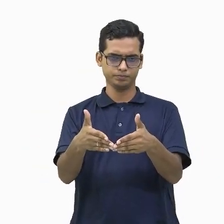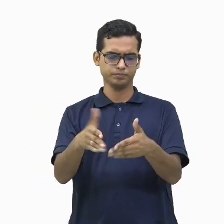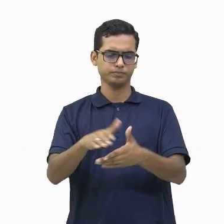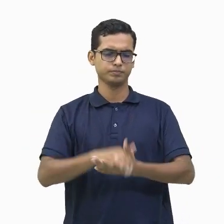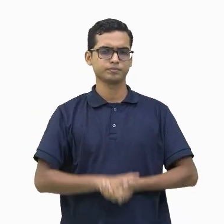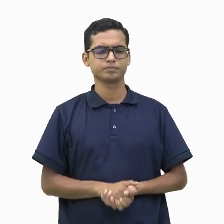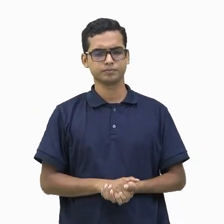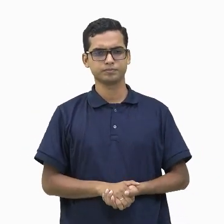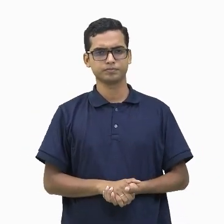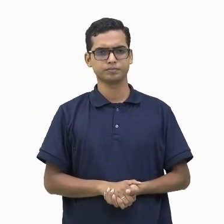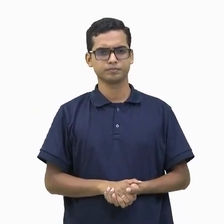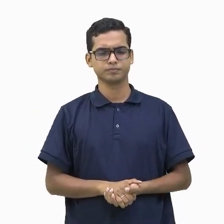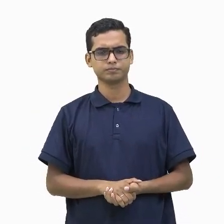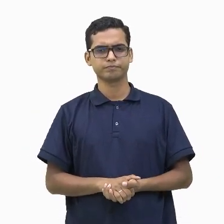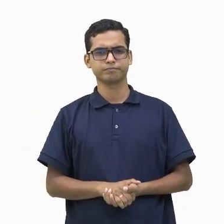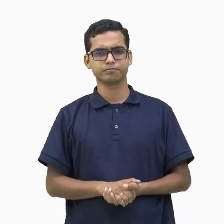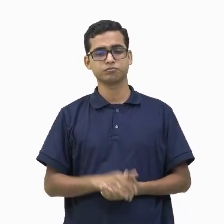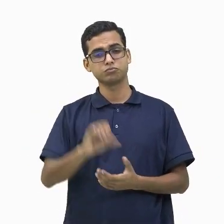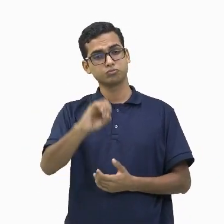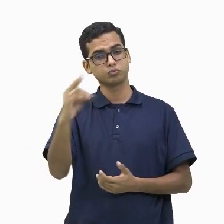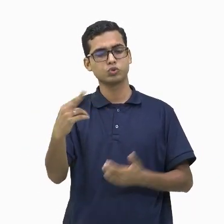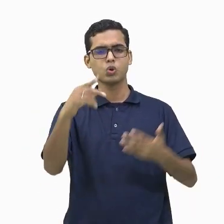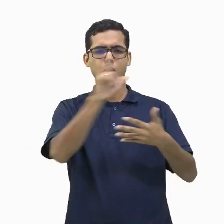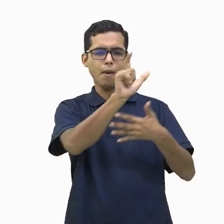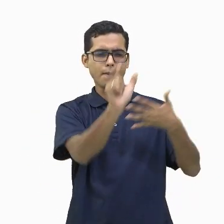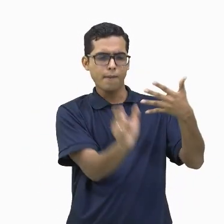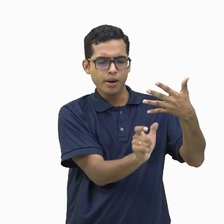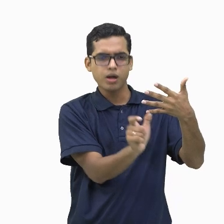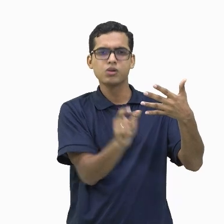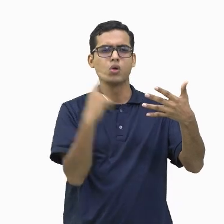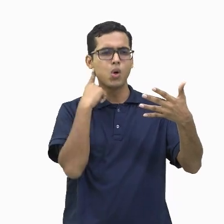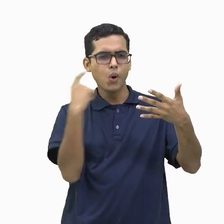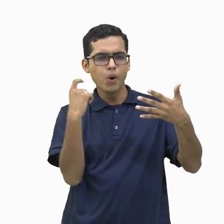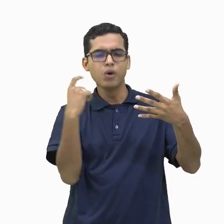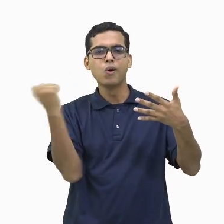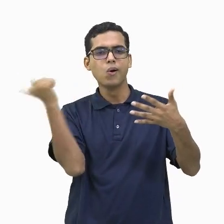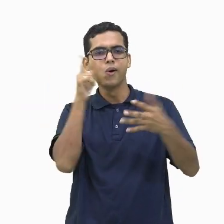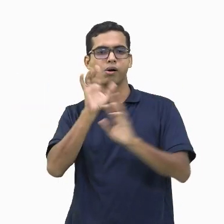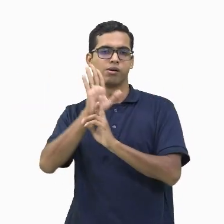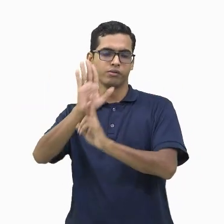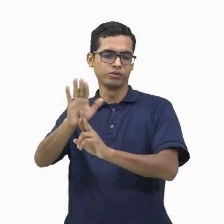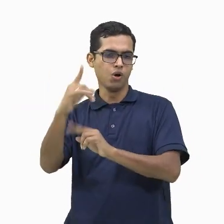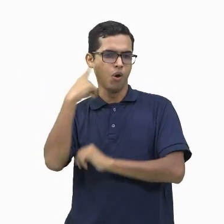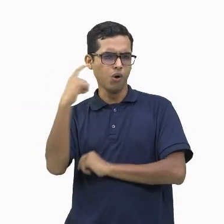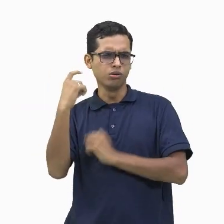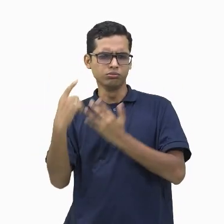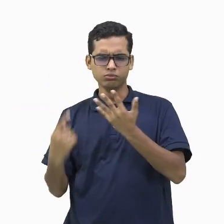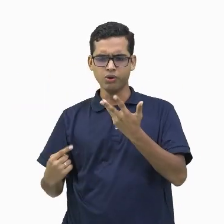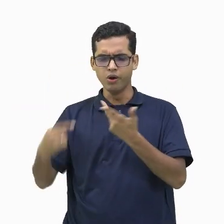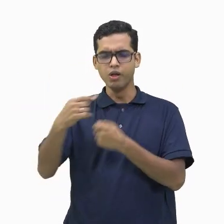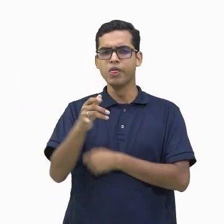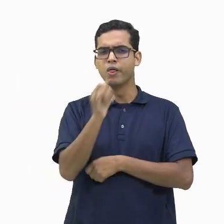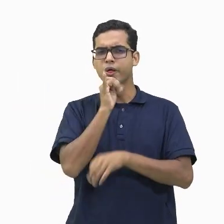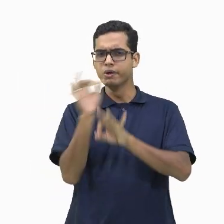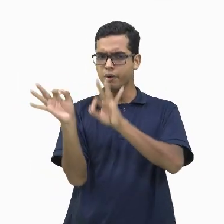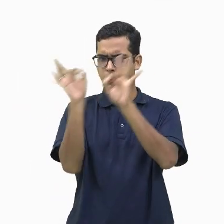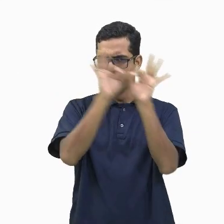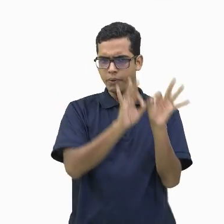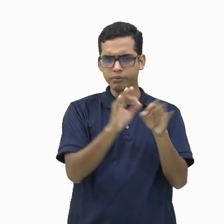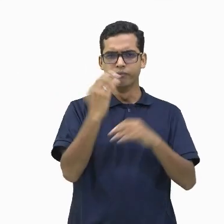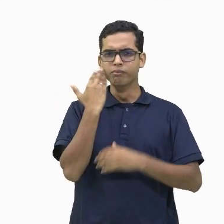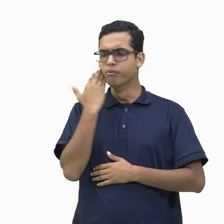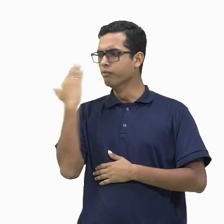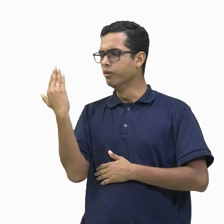E, às vezes, um conjunto de palavras acaba representando o som de alguma coisa. É o que a gente tem no exemplo de O Trem de Ferro,